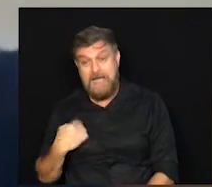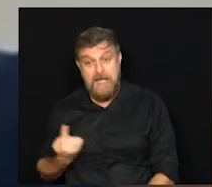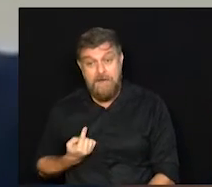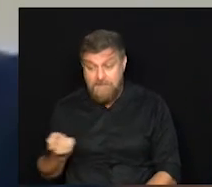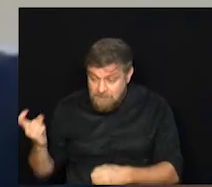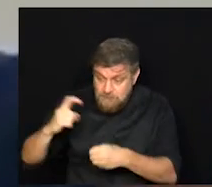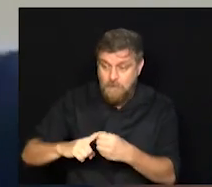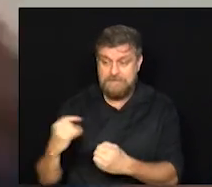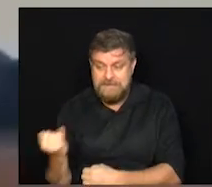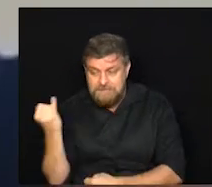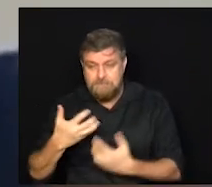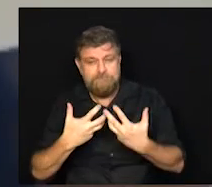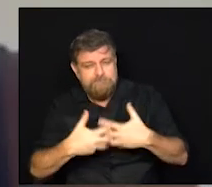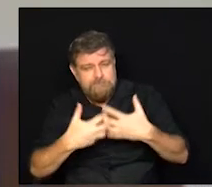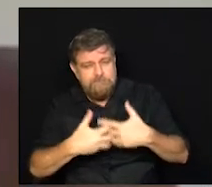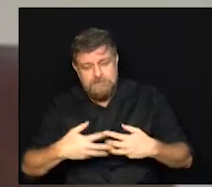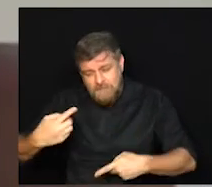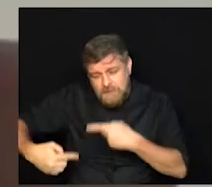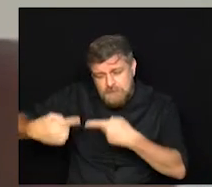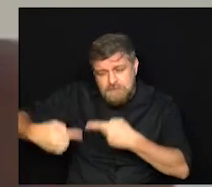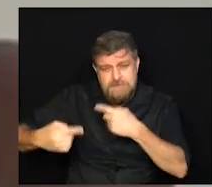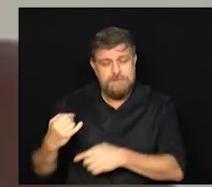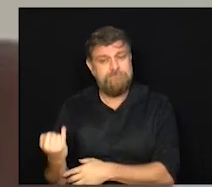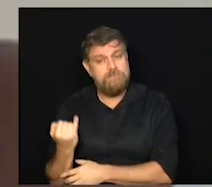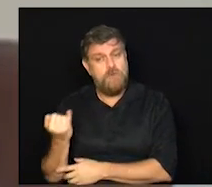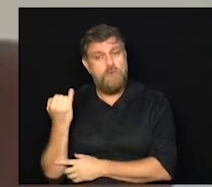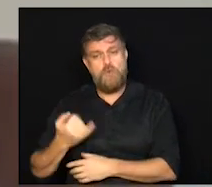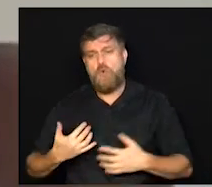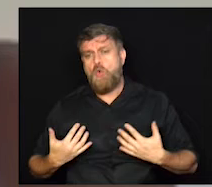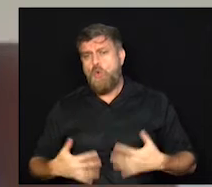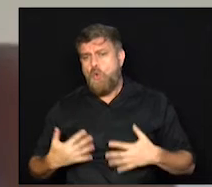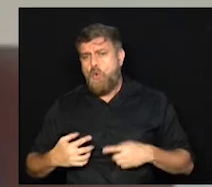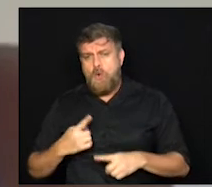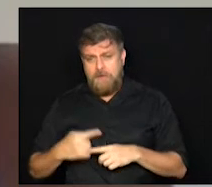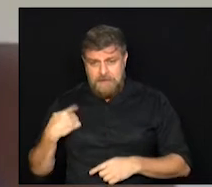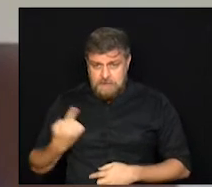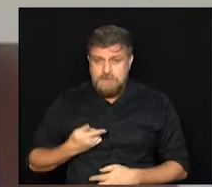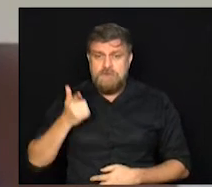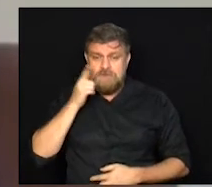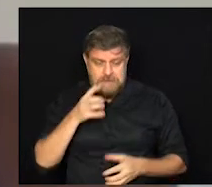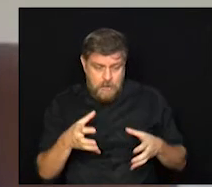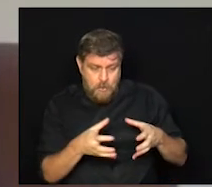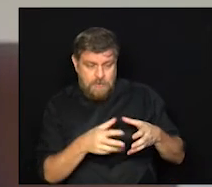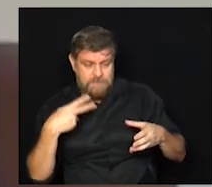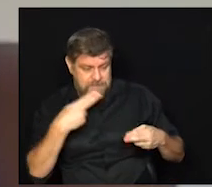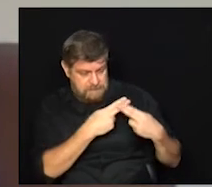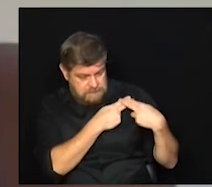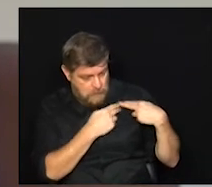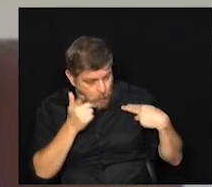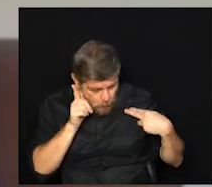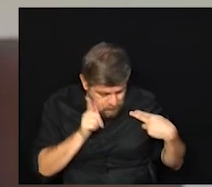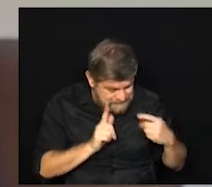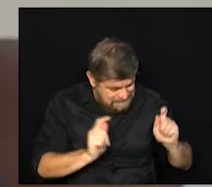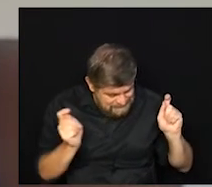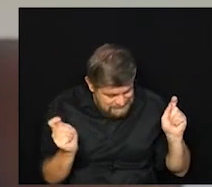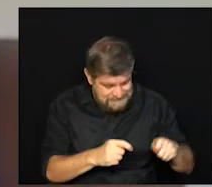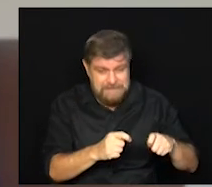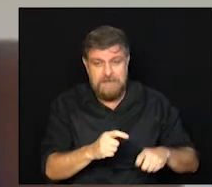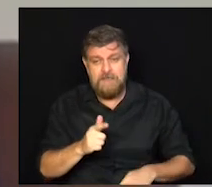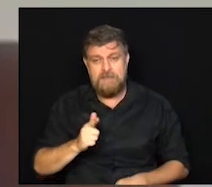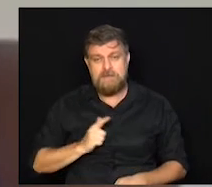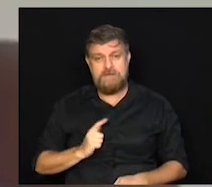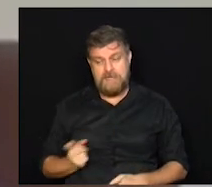retomar essa discussão e, quem sabe, por essa comissão a gente conseguir, né,